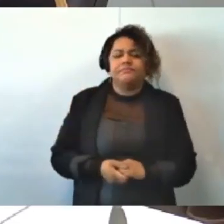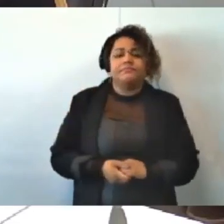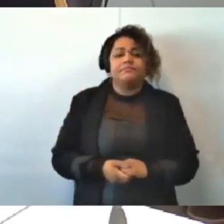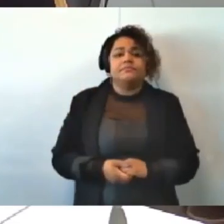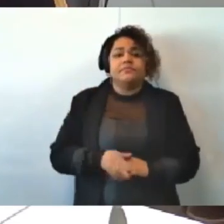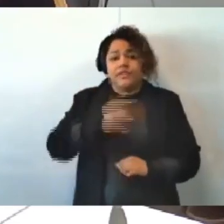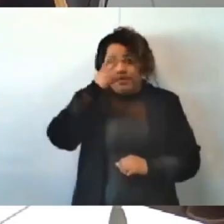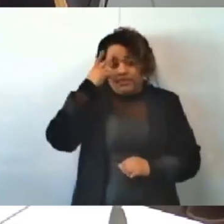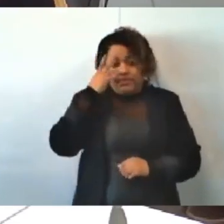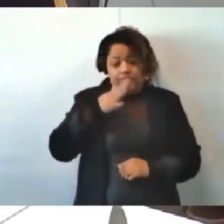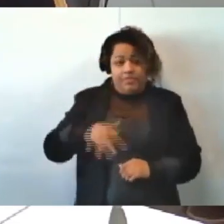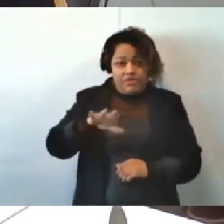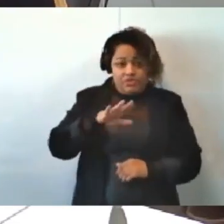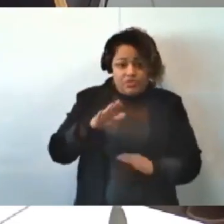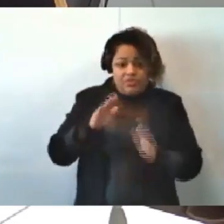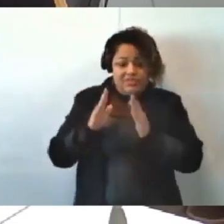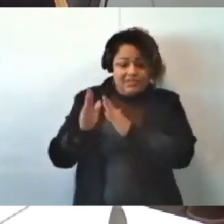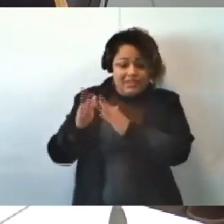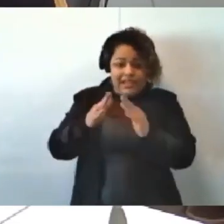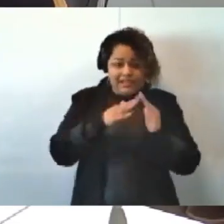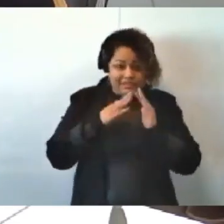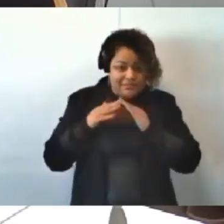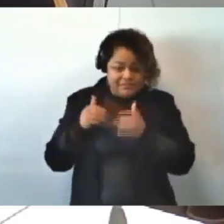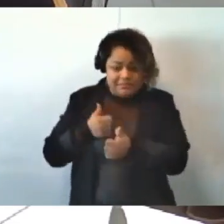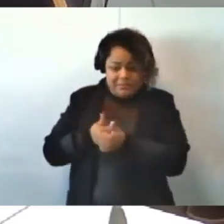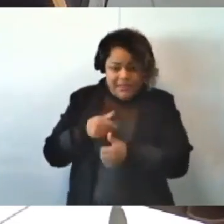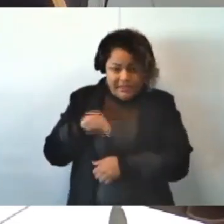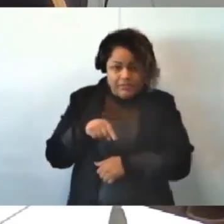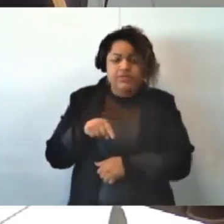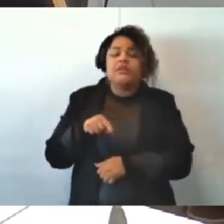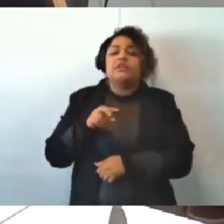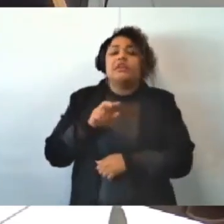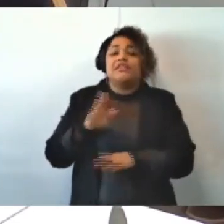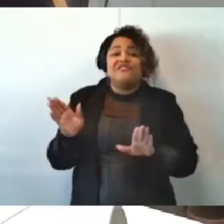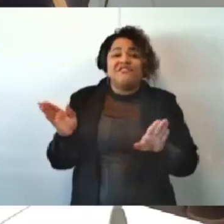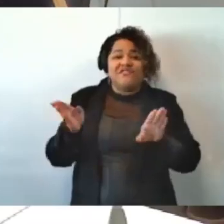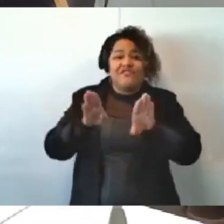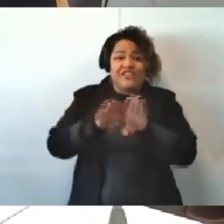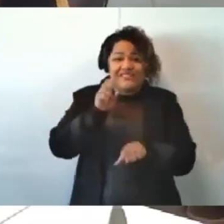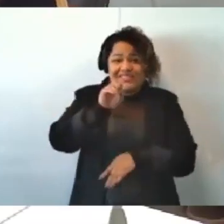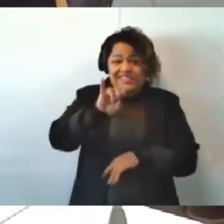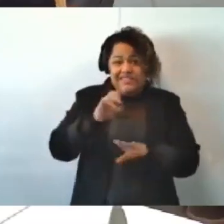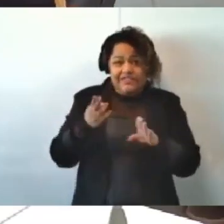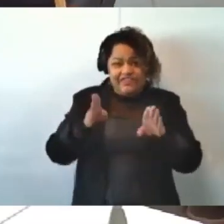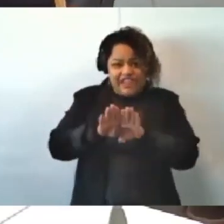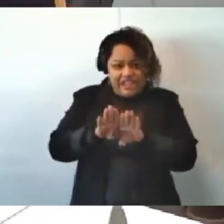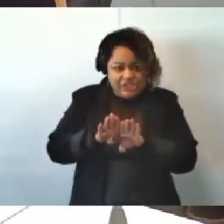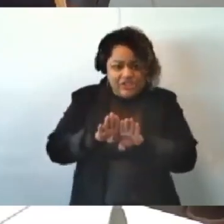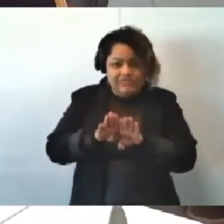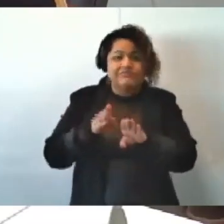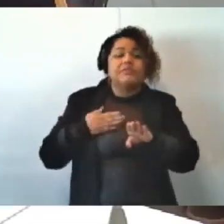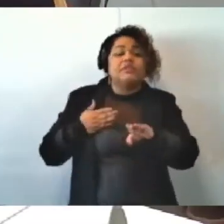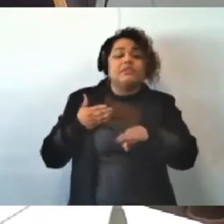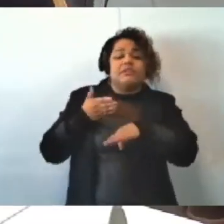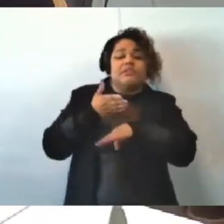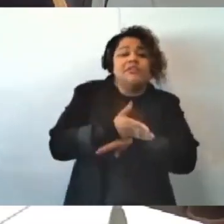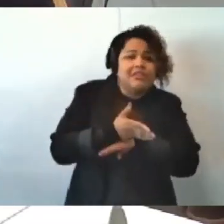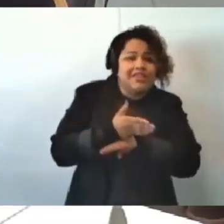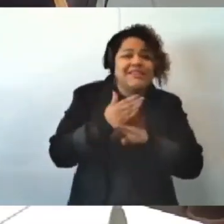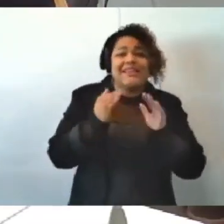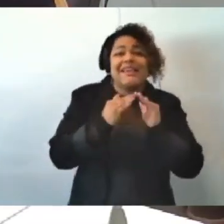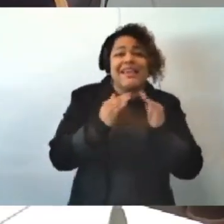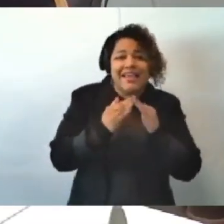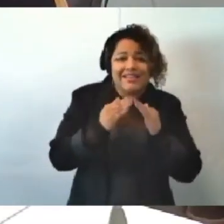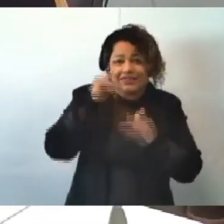Sapucaí dificultará não apenas o acesso diário às residências, mas os serviços de entrega, carga e